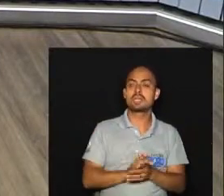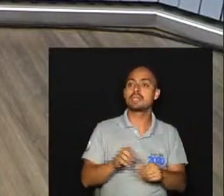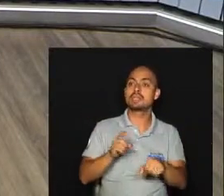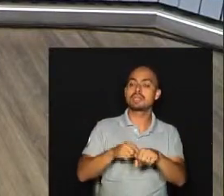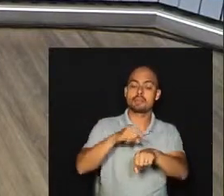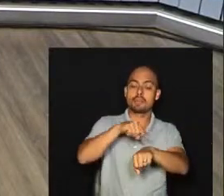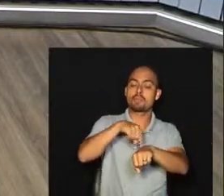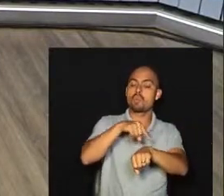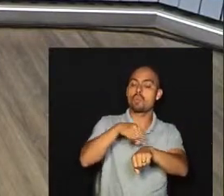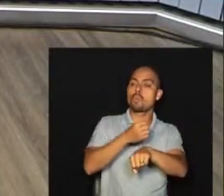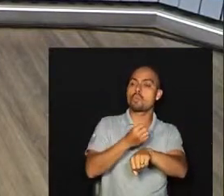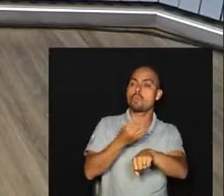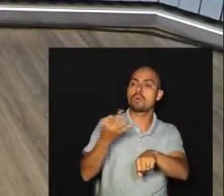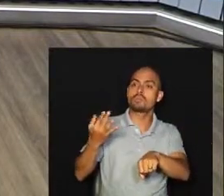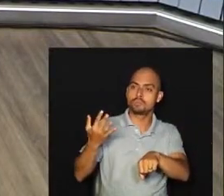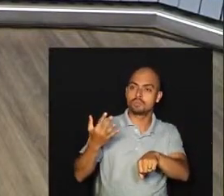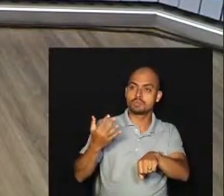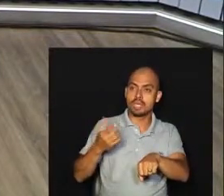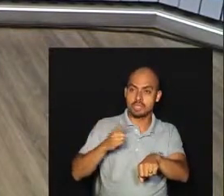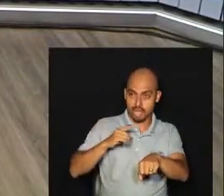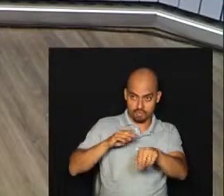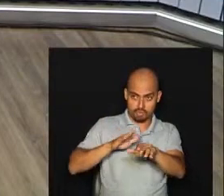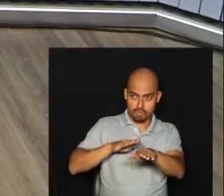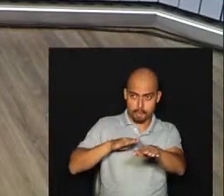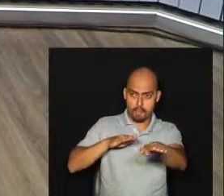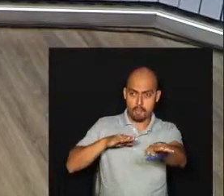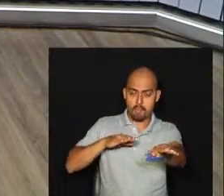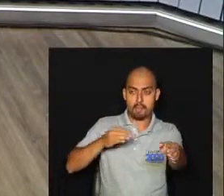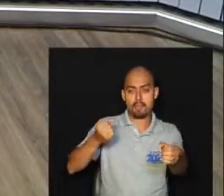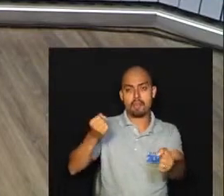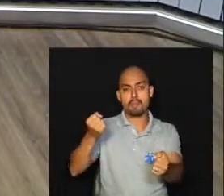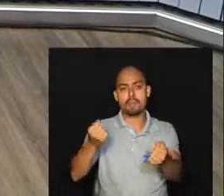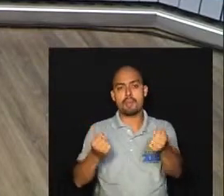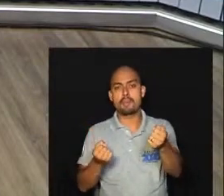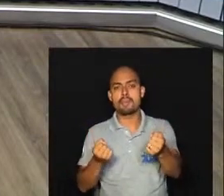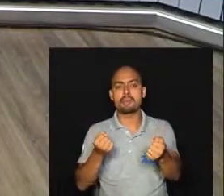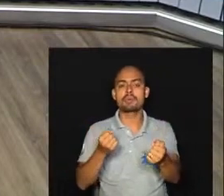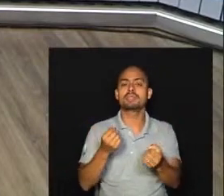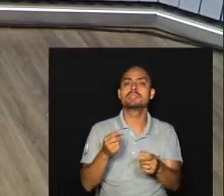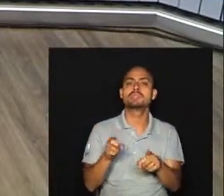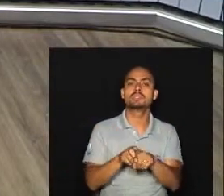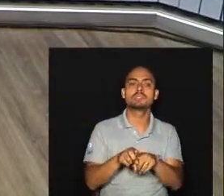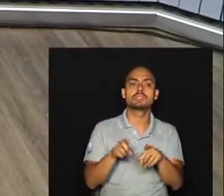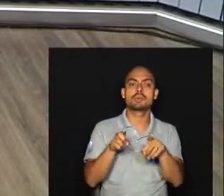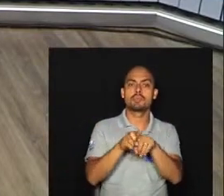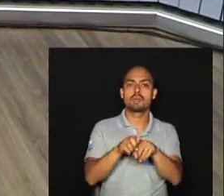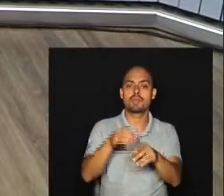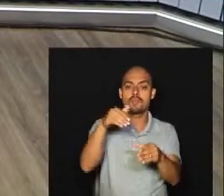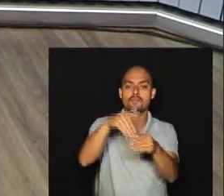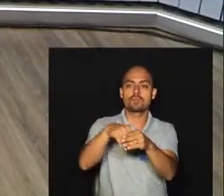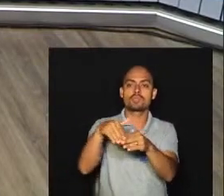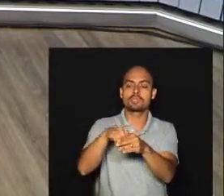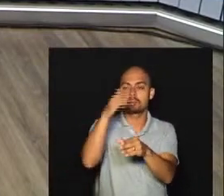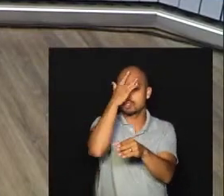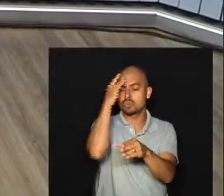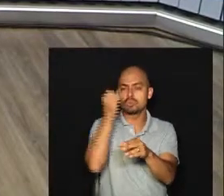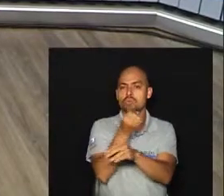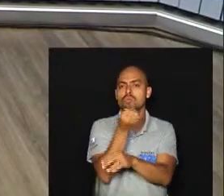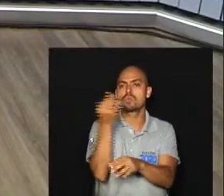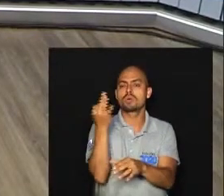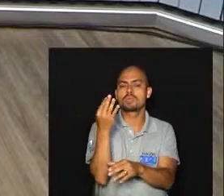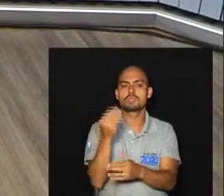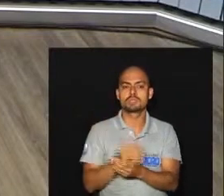tempo vocês levaram? Teve trânsito no meio do caminho e a movimentação também no local de votação onde você